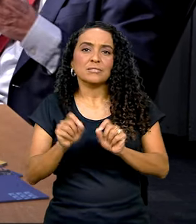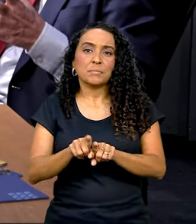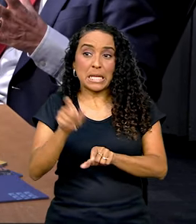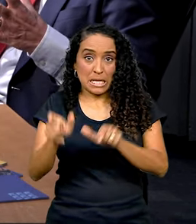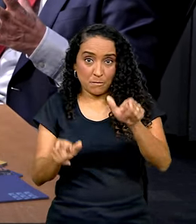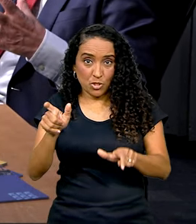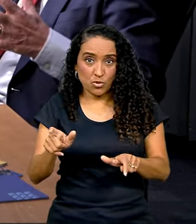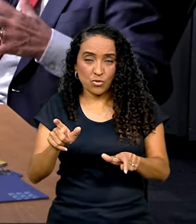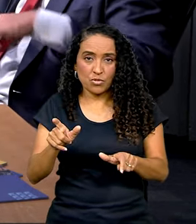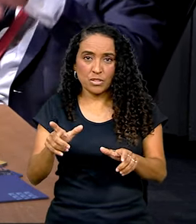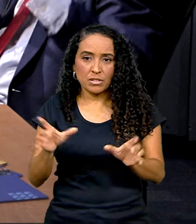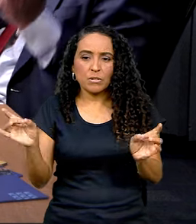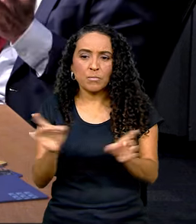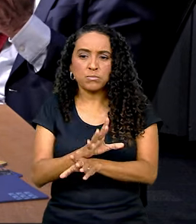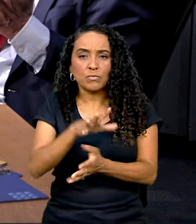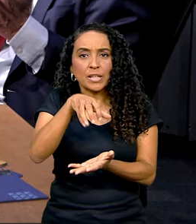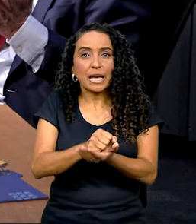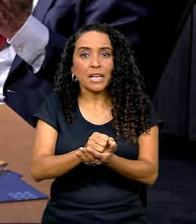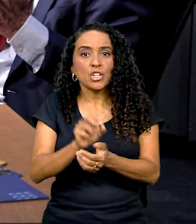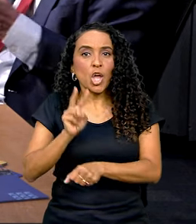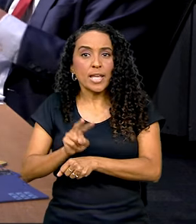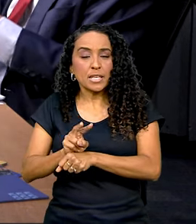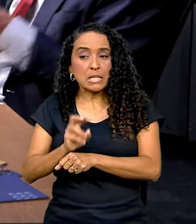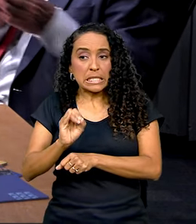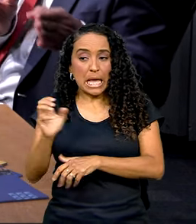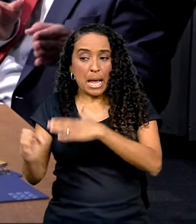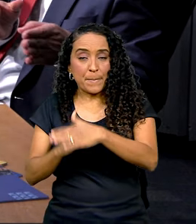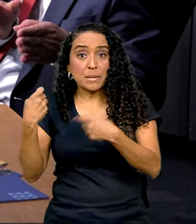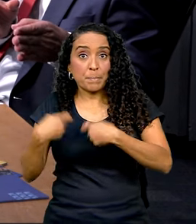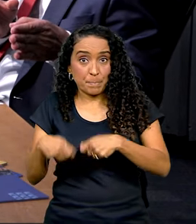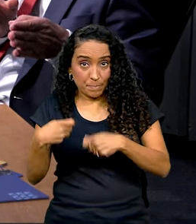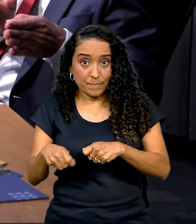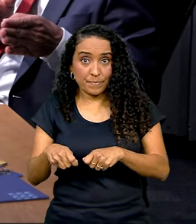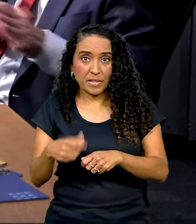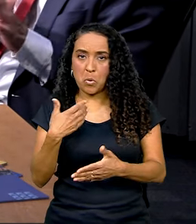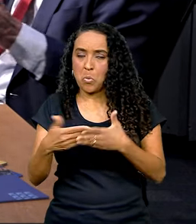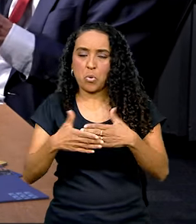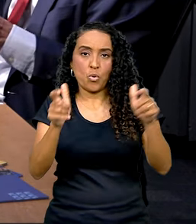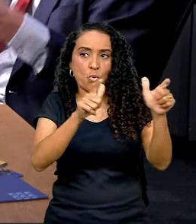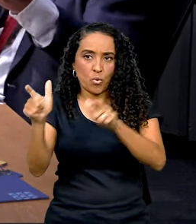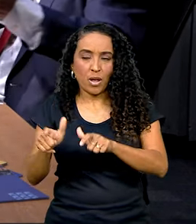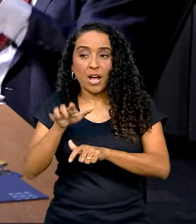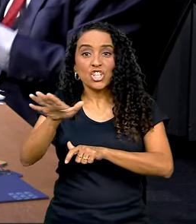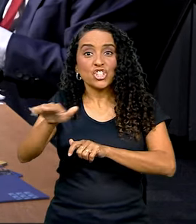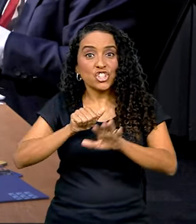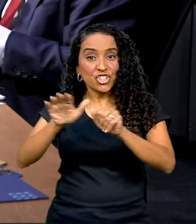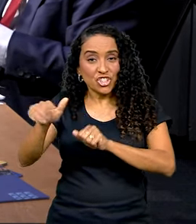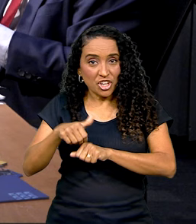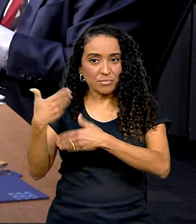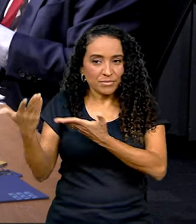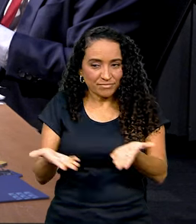e essas pessoas formam um cadastro reserva na hora que a empresa precisa em qualquer lugar ela